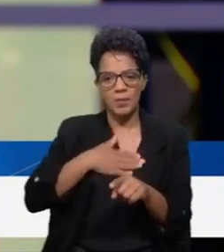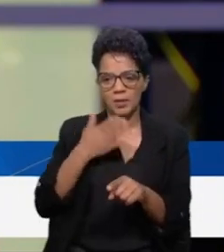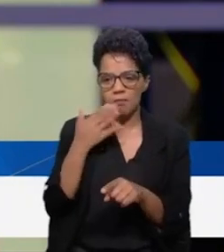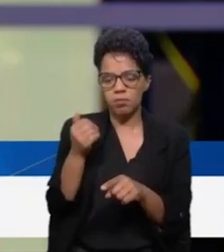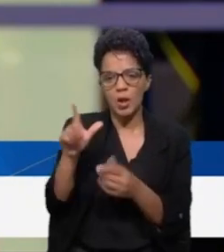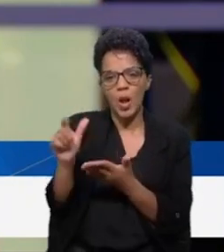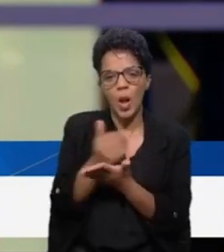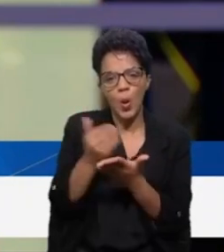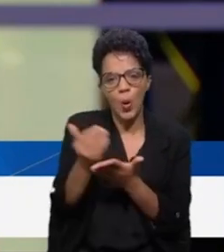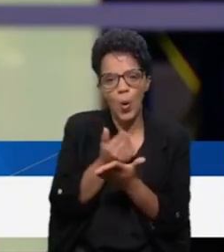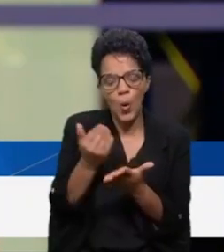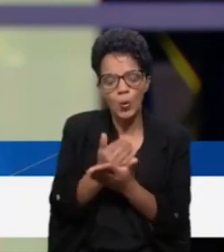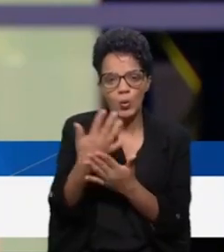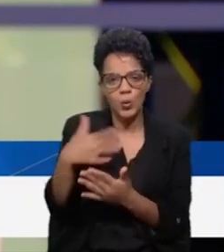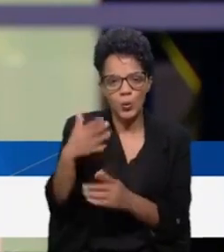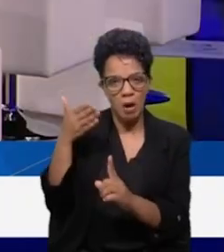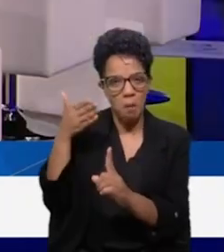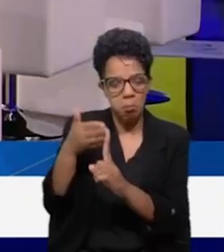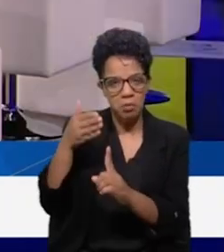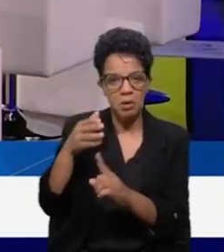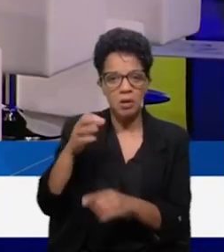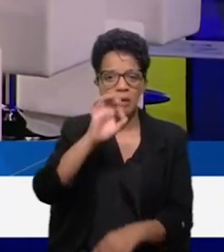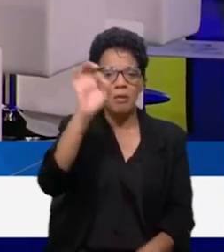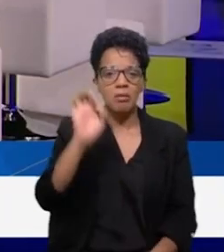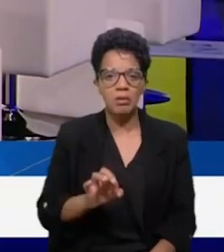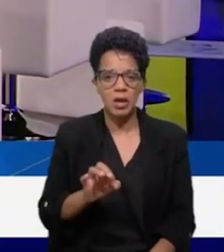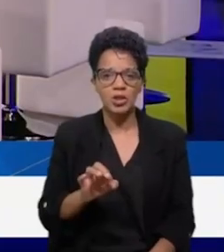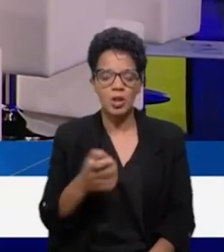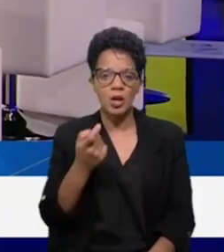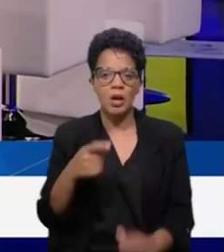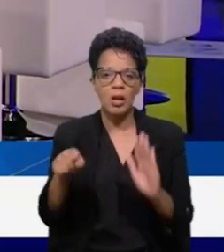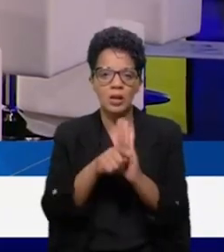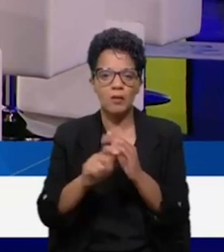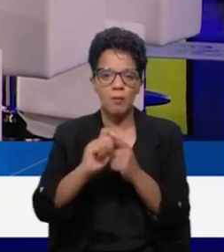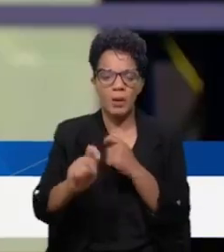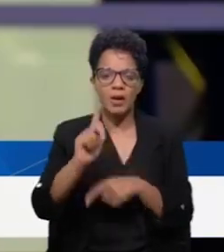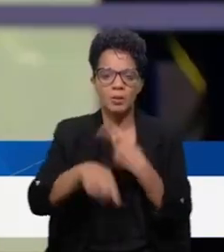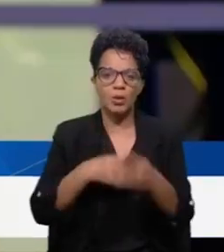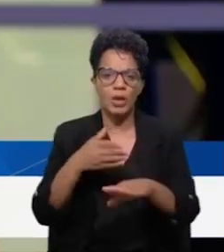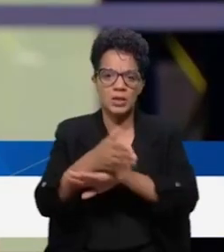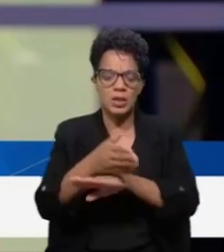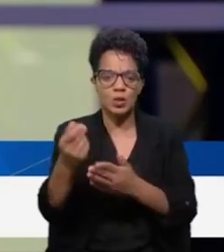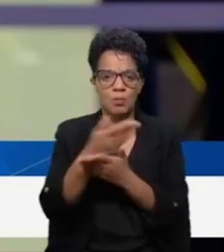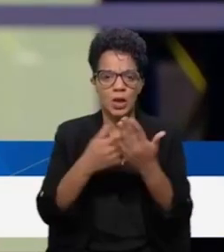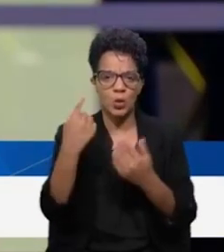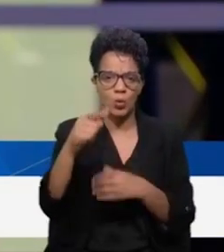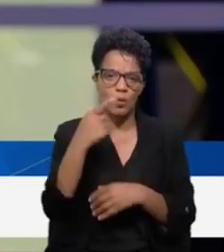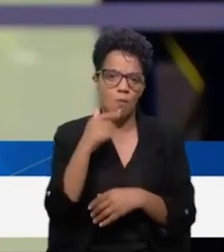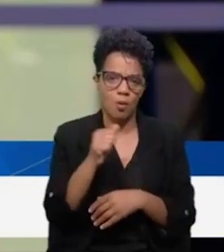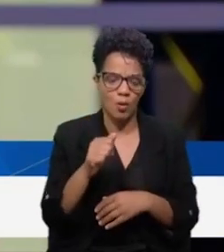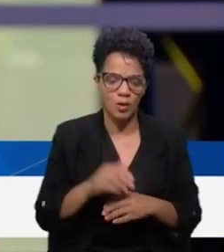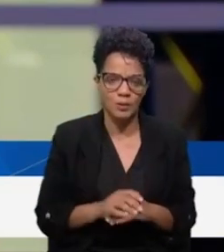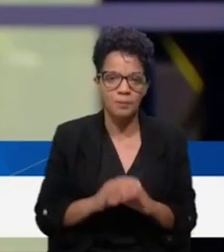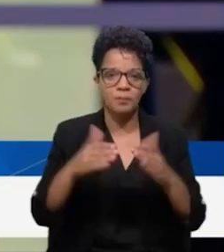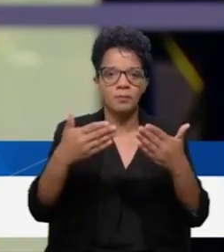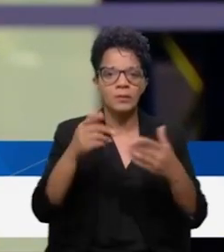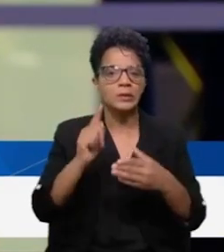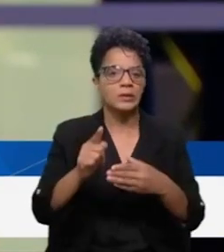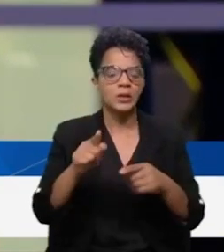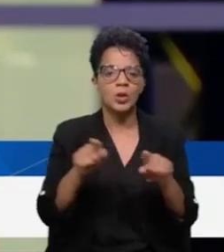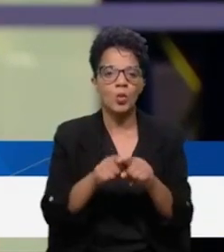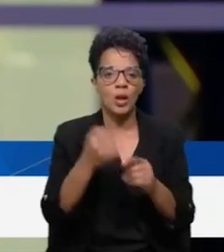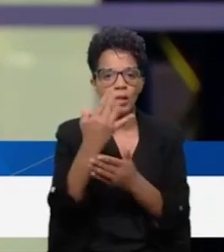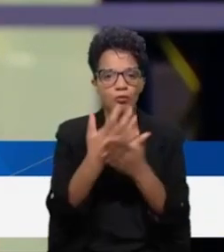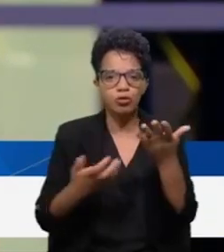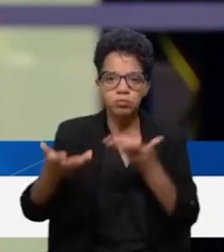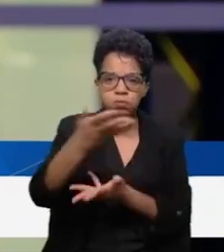tenham lucros concretos, paguem taxas quase negativas e depois tenham acesso ao mercado único. Portanto, tem que haver primeiro uma harmonização fiscal. E